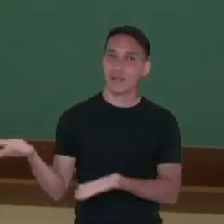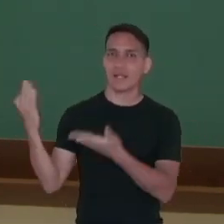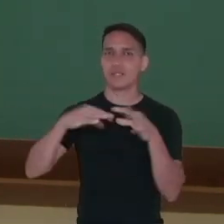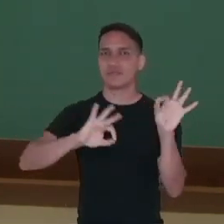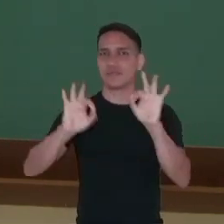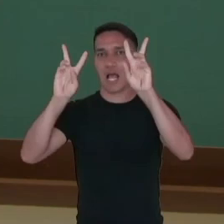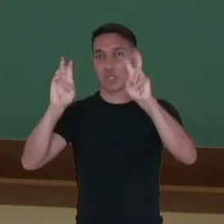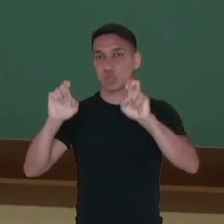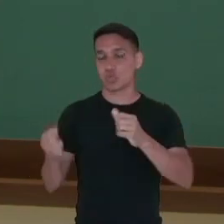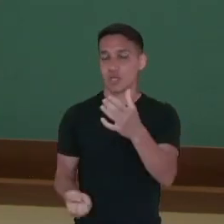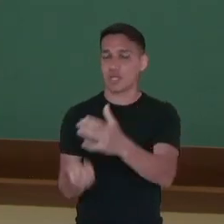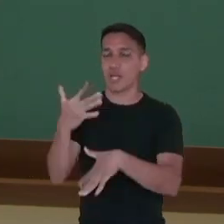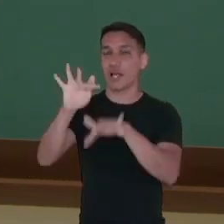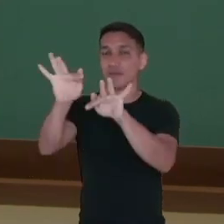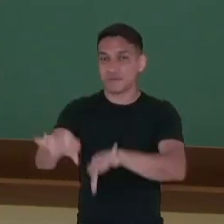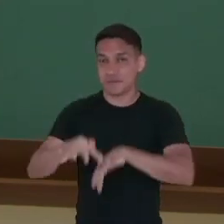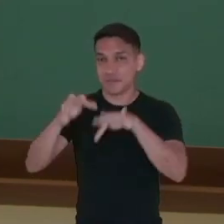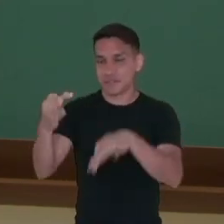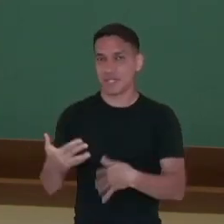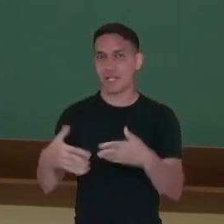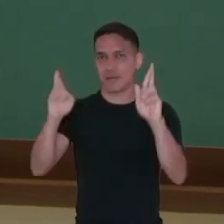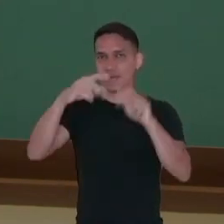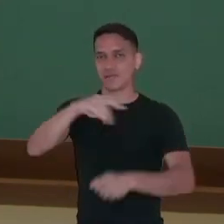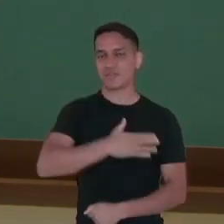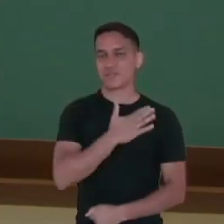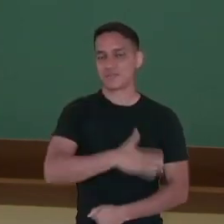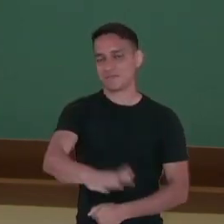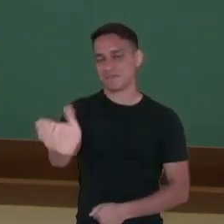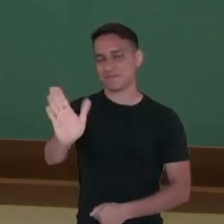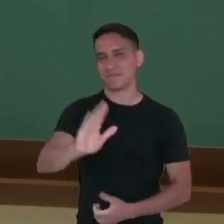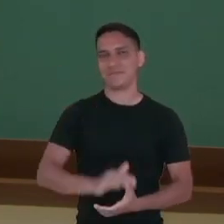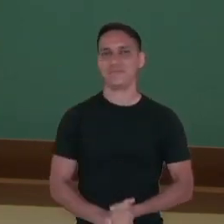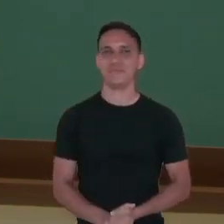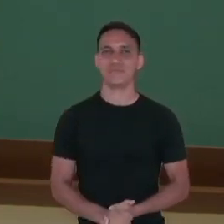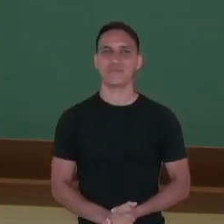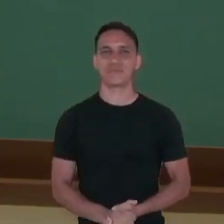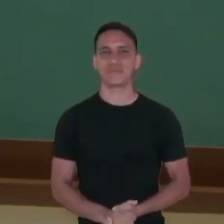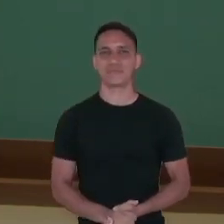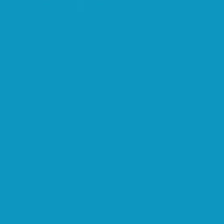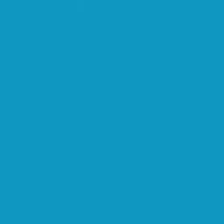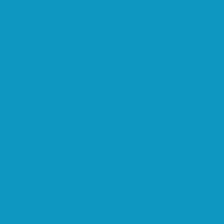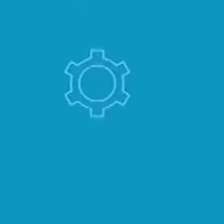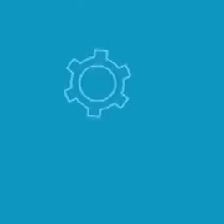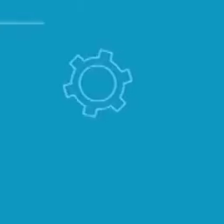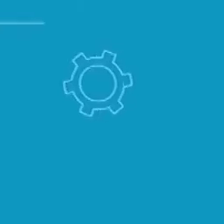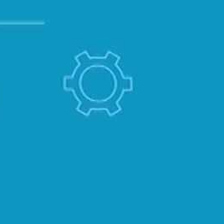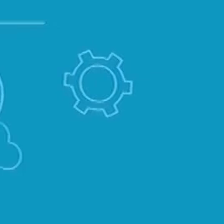falamos sobre a formação do feudalismo. Espero que vocês tenham gostado. Até breve.